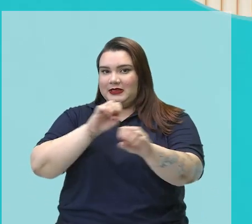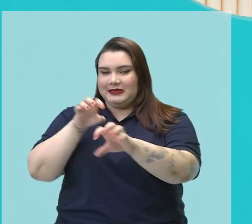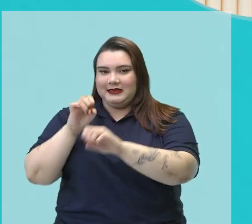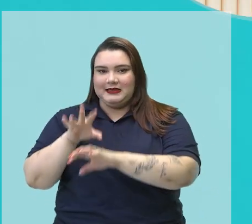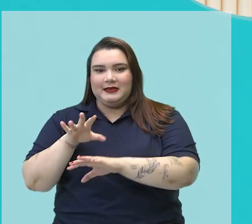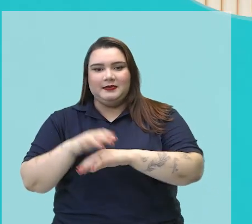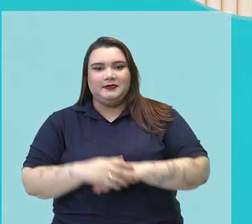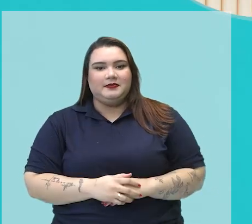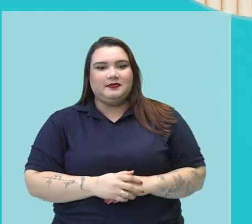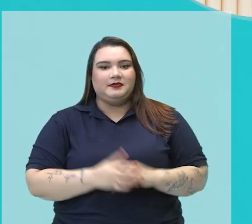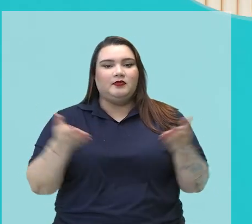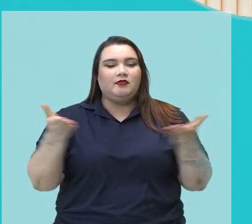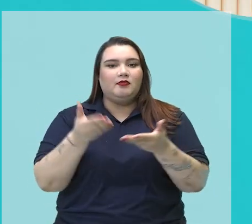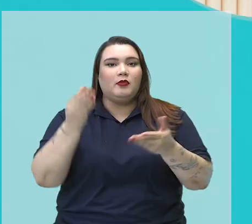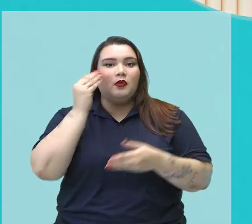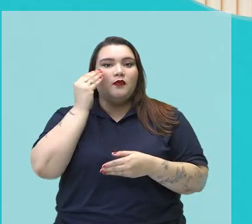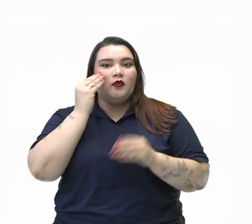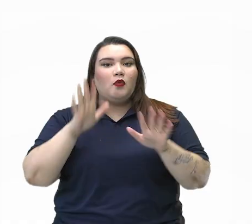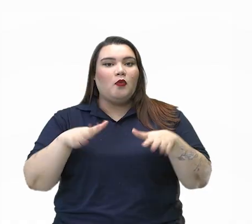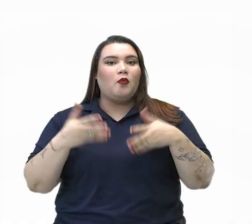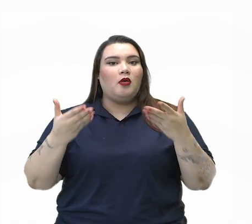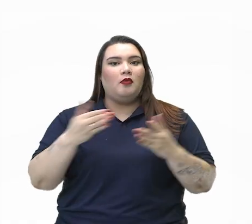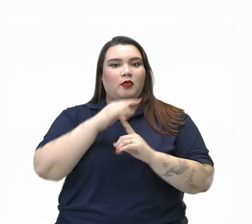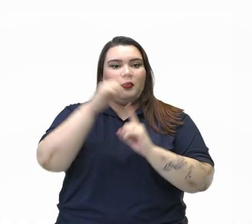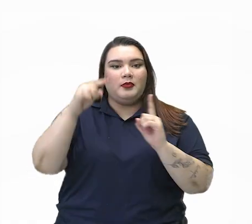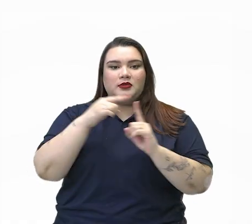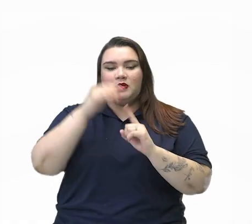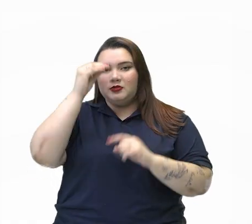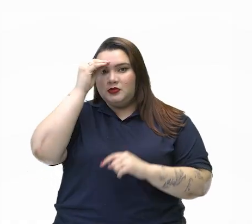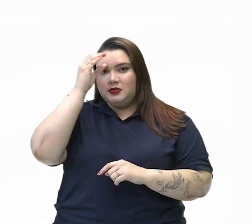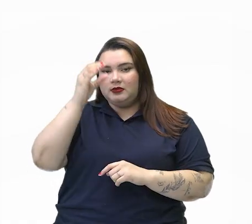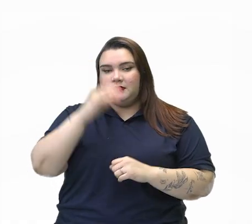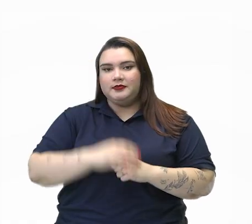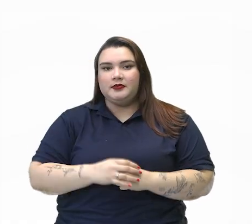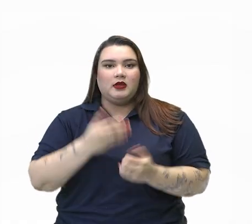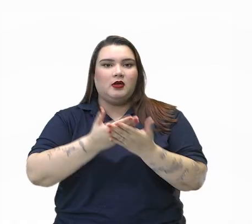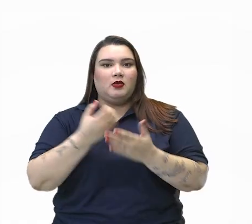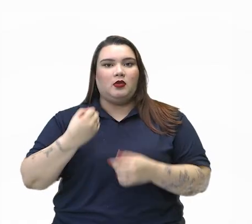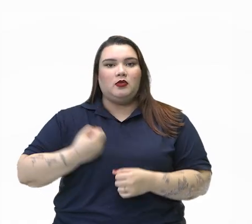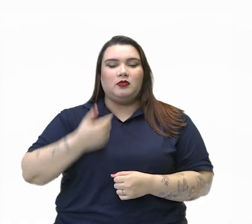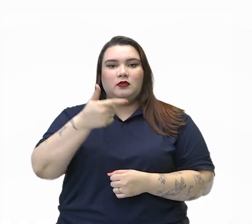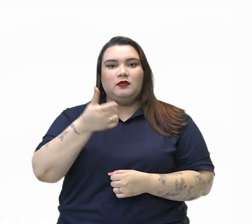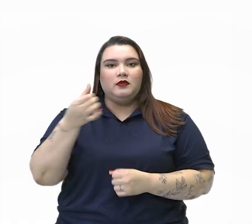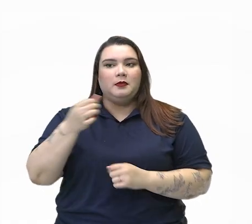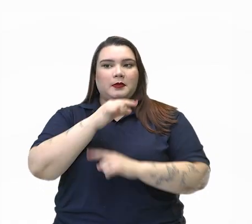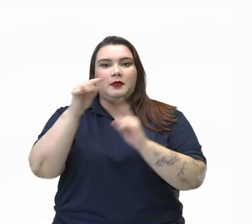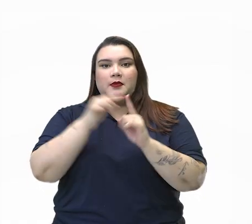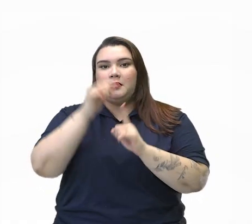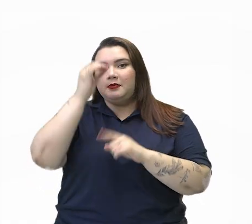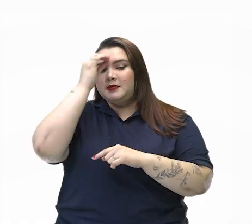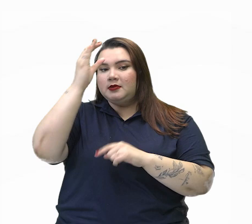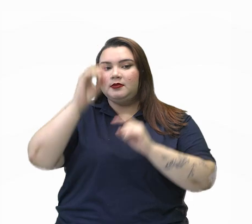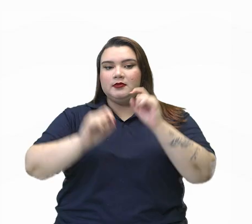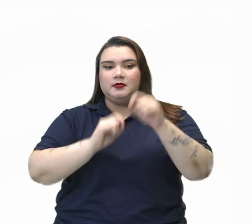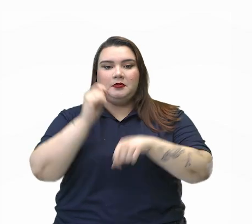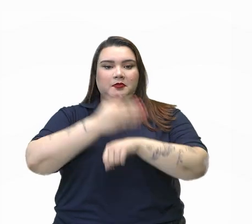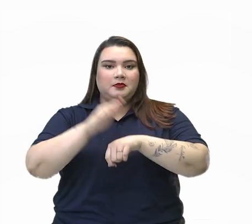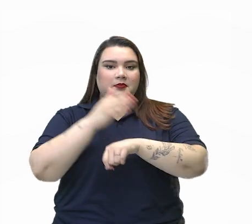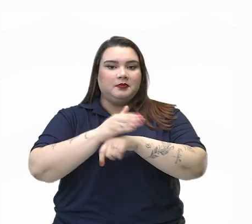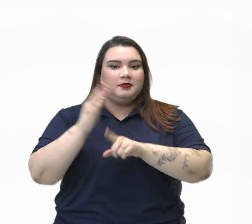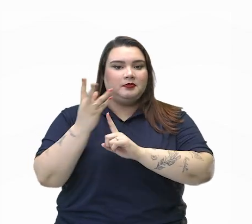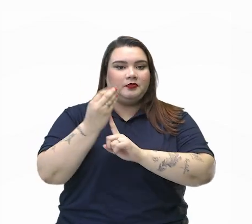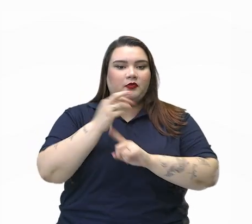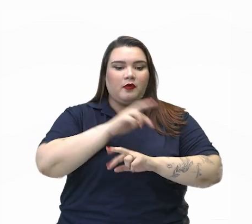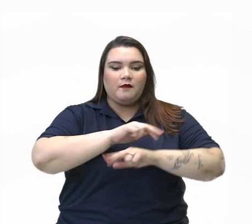aula e vamos ao nosso objeto de conhecimento. Aula 26, objeto de conhecimento, práticas artísticas